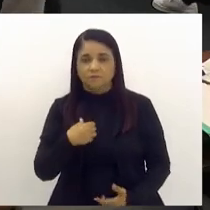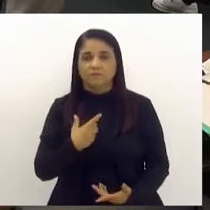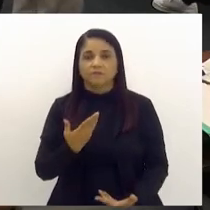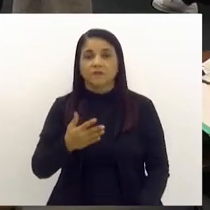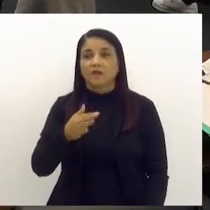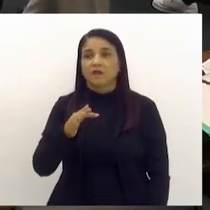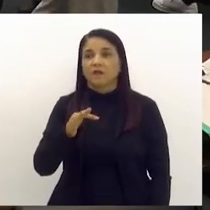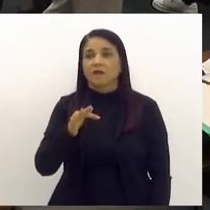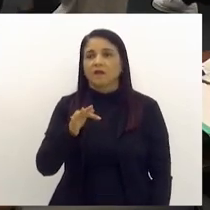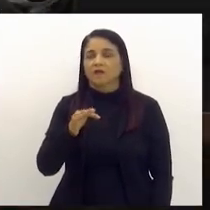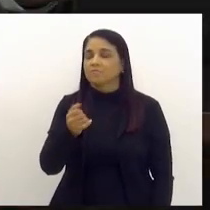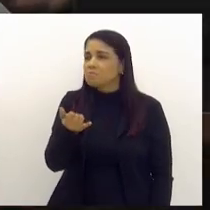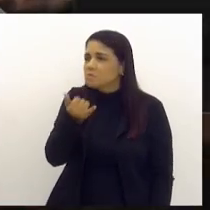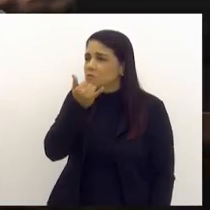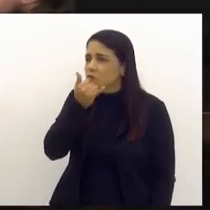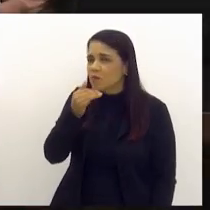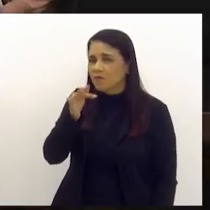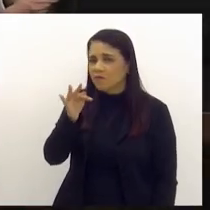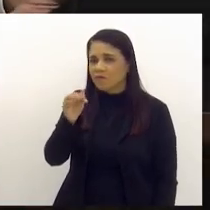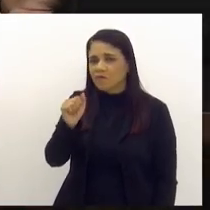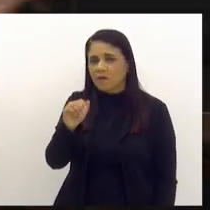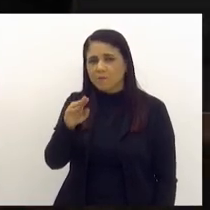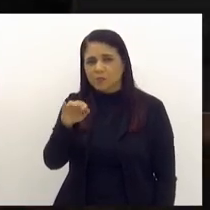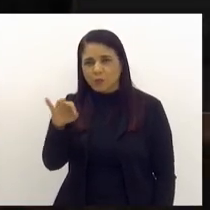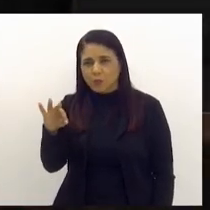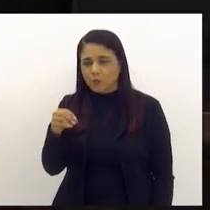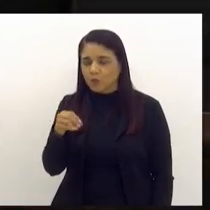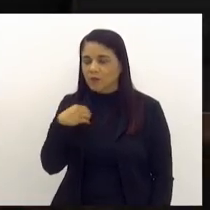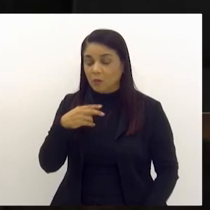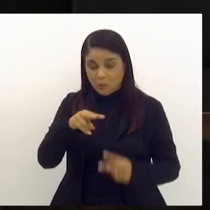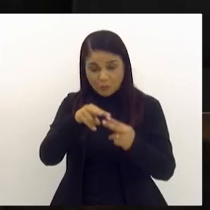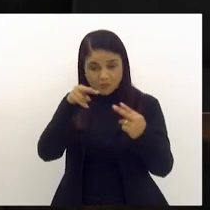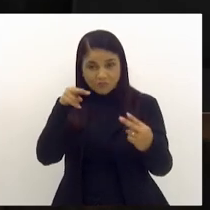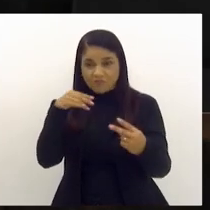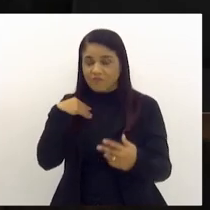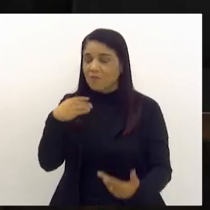Fabito, me perdoa, agora que eu lhe vi aqui online.